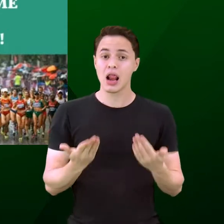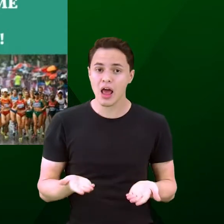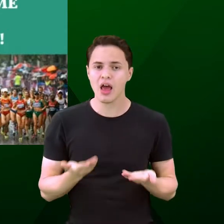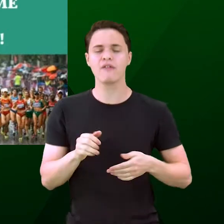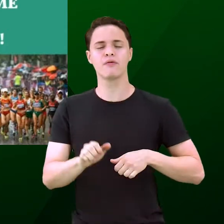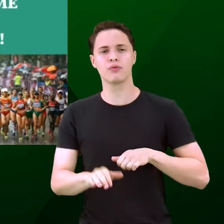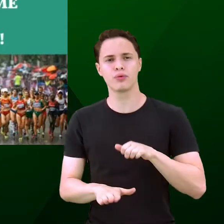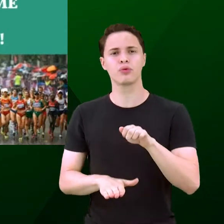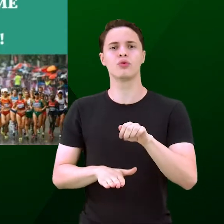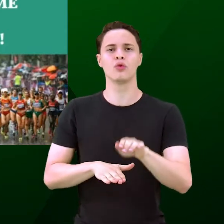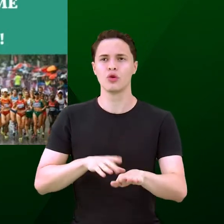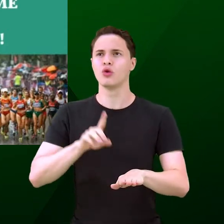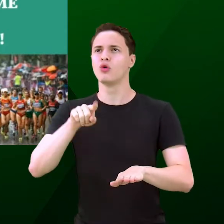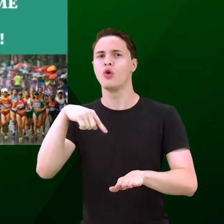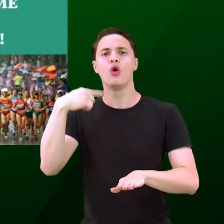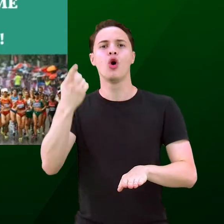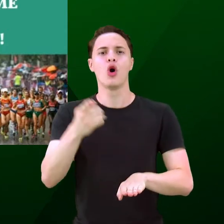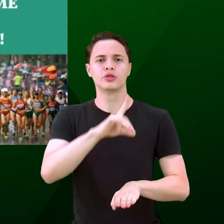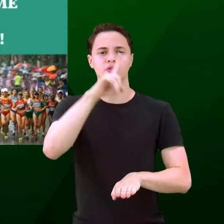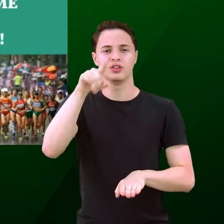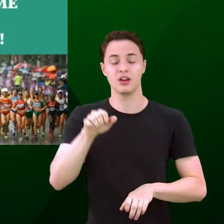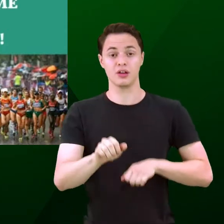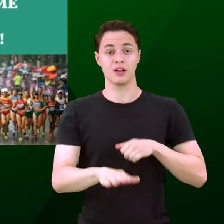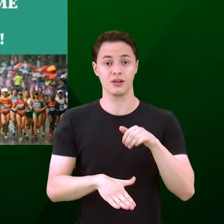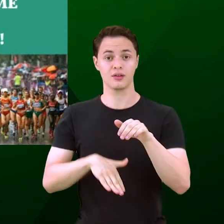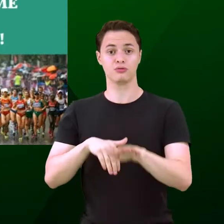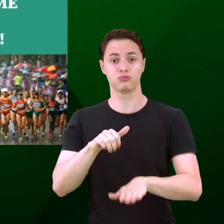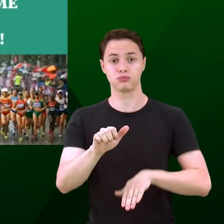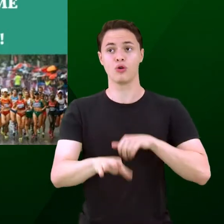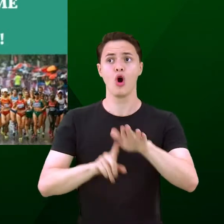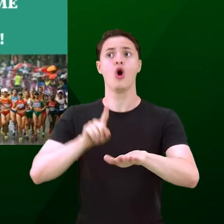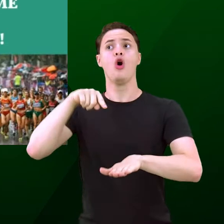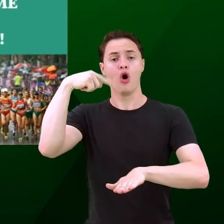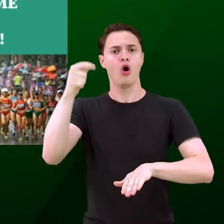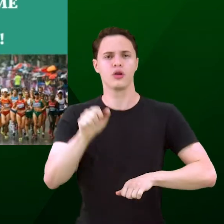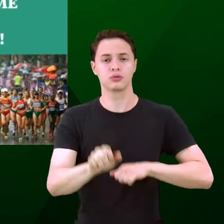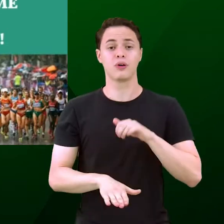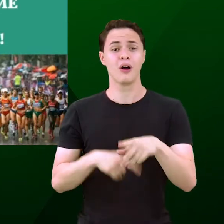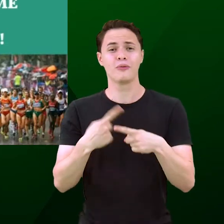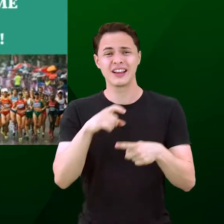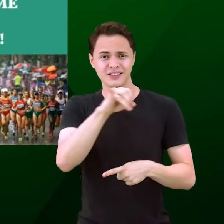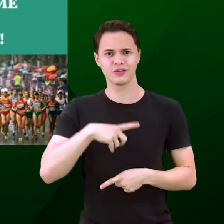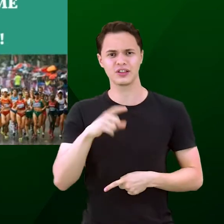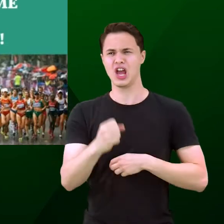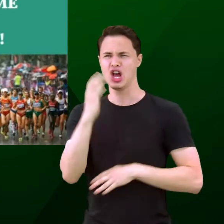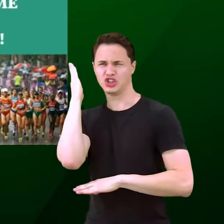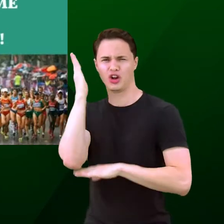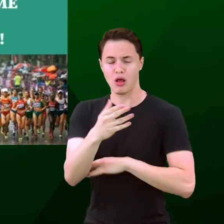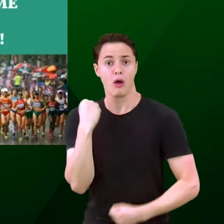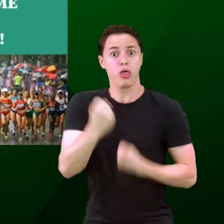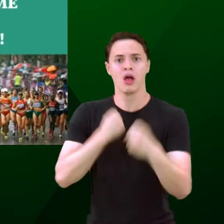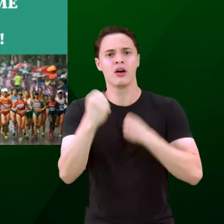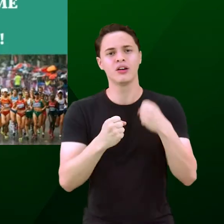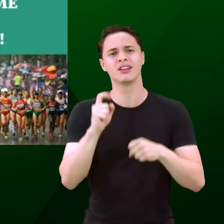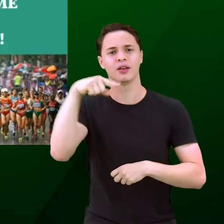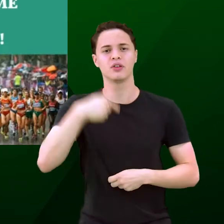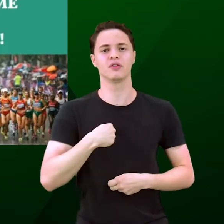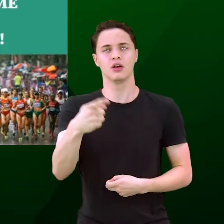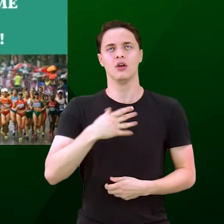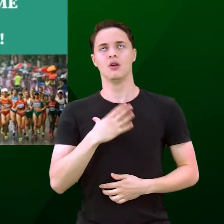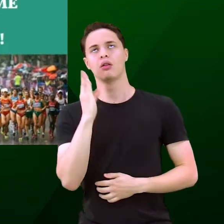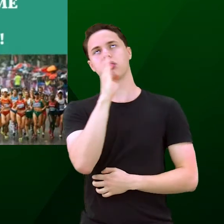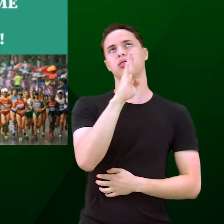aprender a correr só. Vai ser um tipo de treino. Eu quero correr para me tornar um corredor de competição.